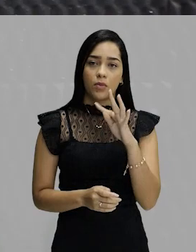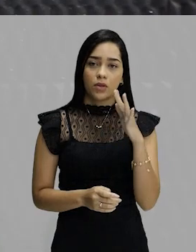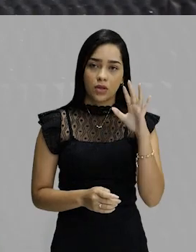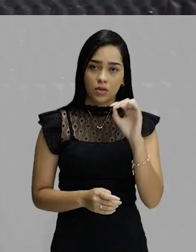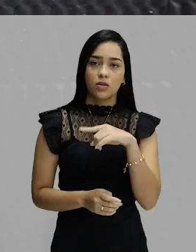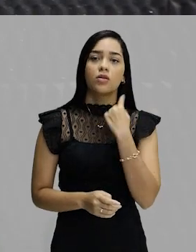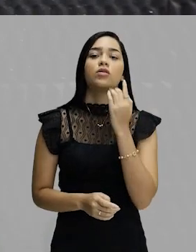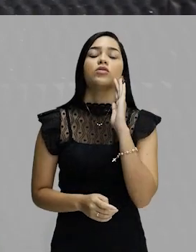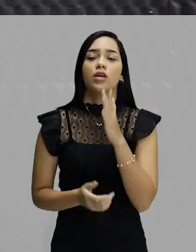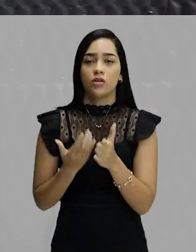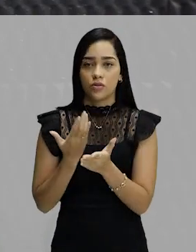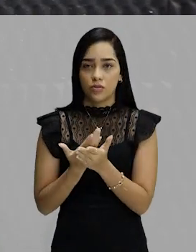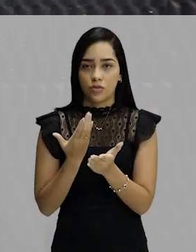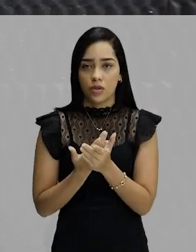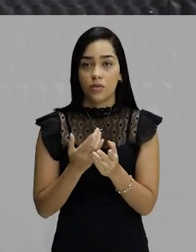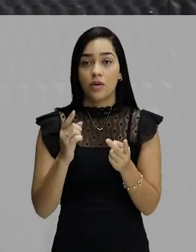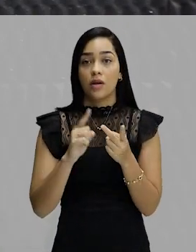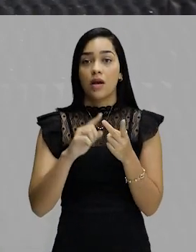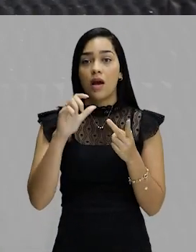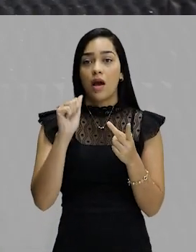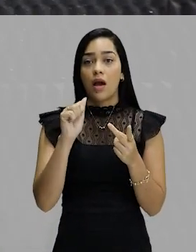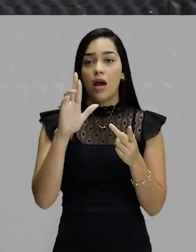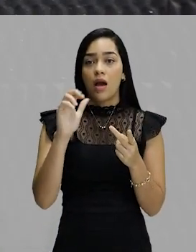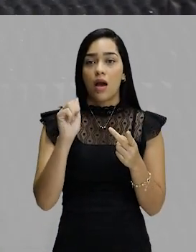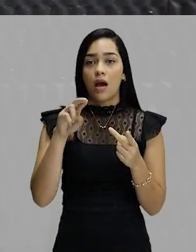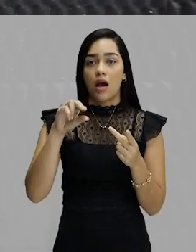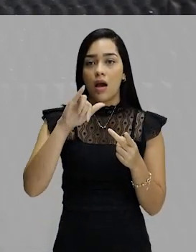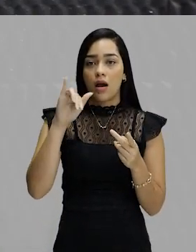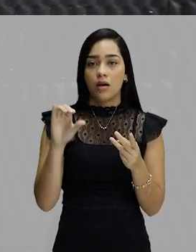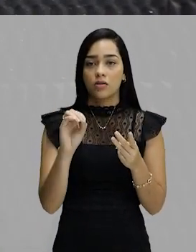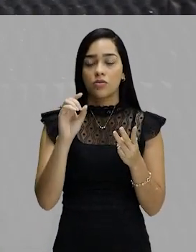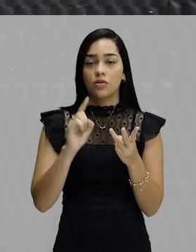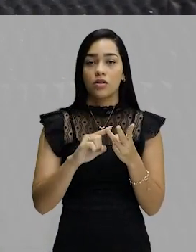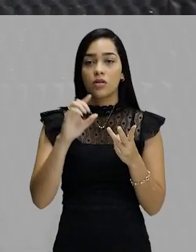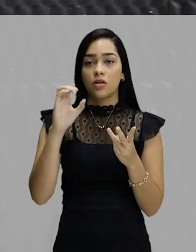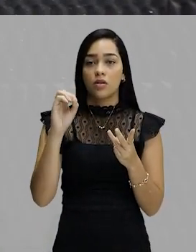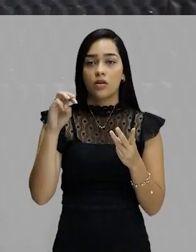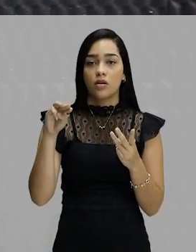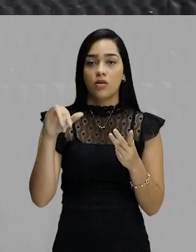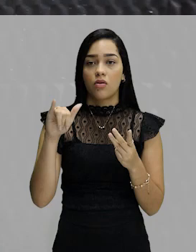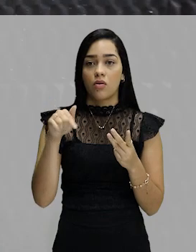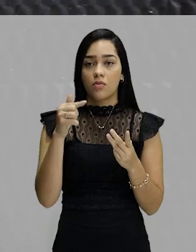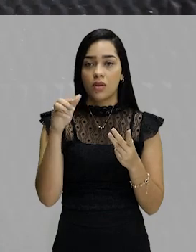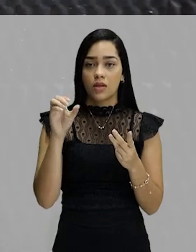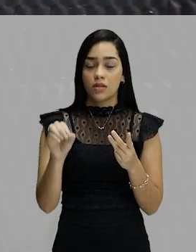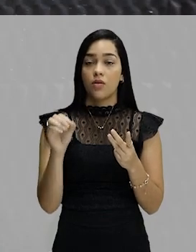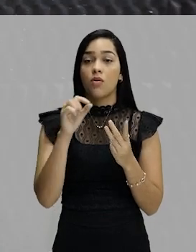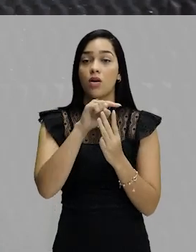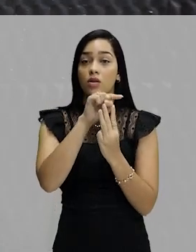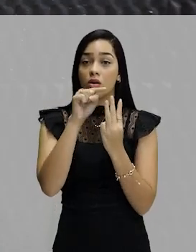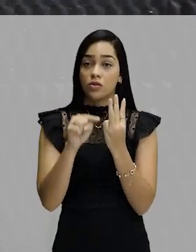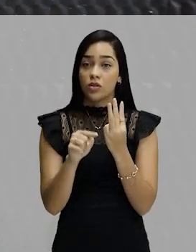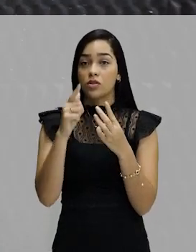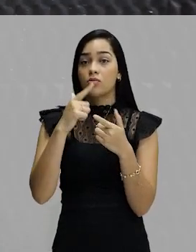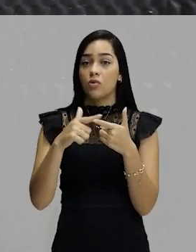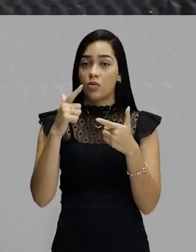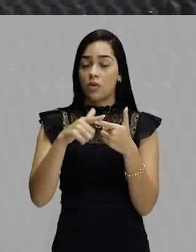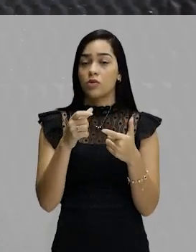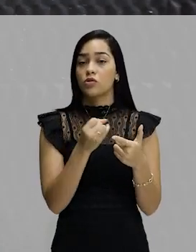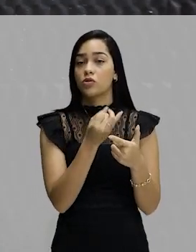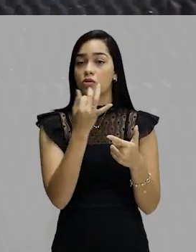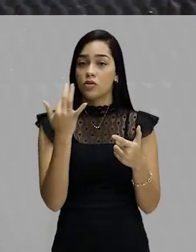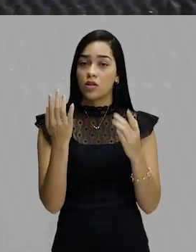aqui, problema de arranjo e de combinação. Tá? São os três problemas de contagem que a